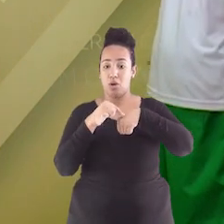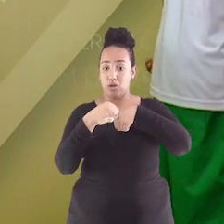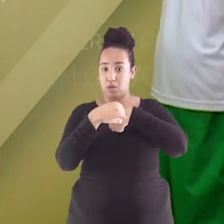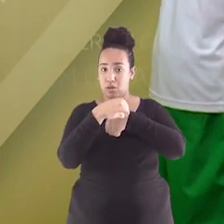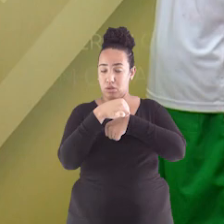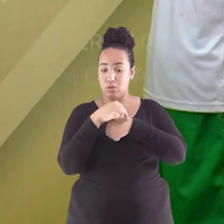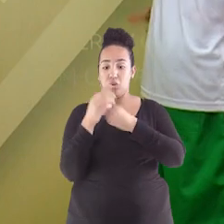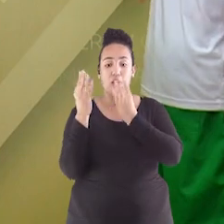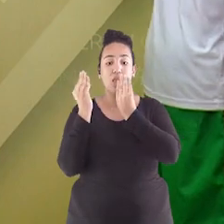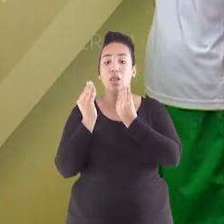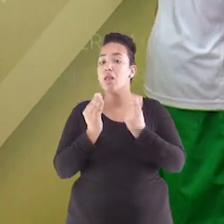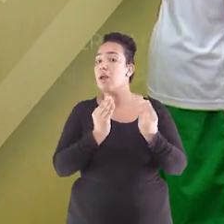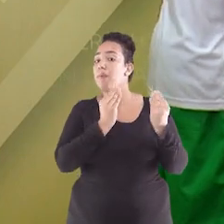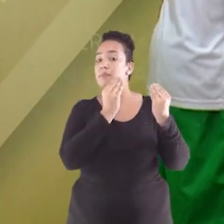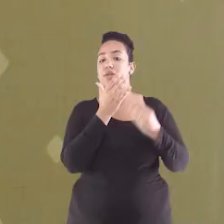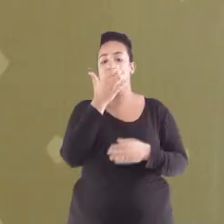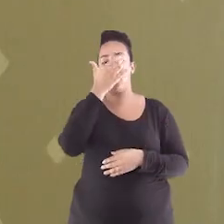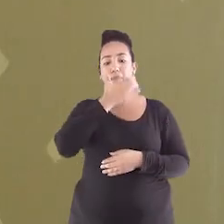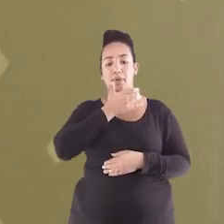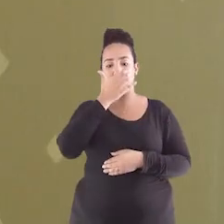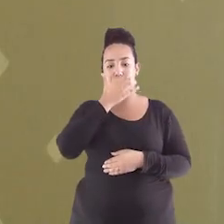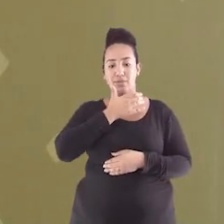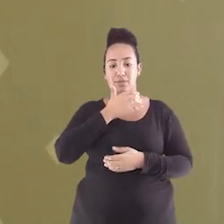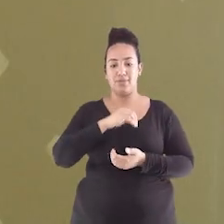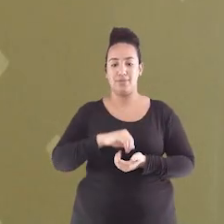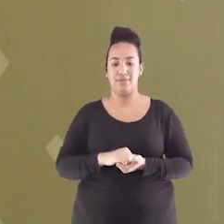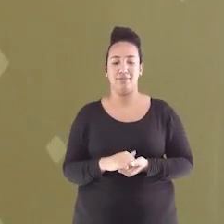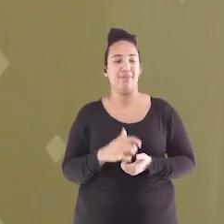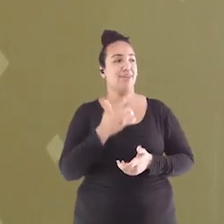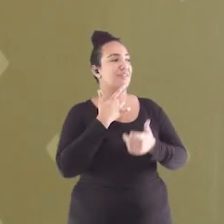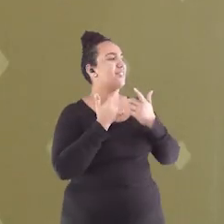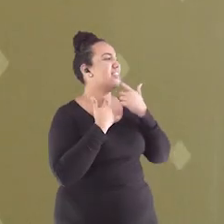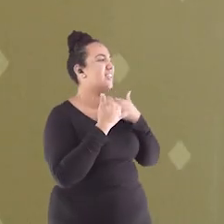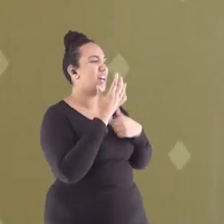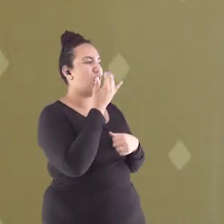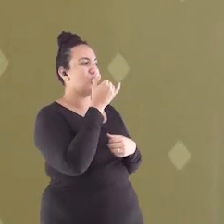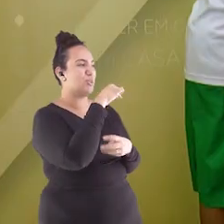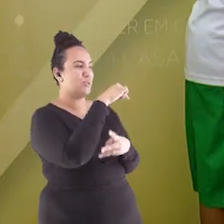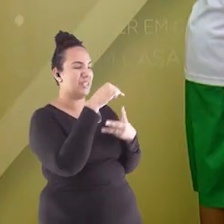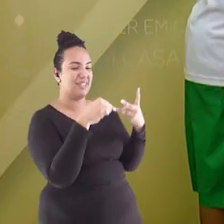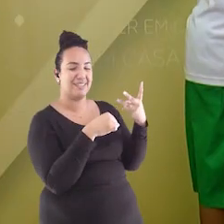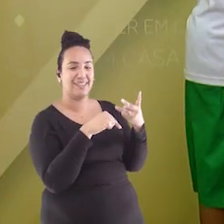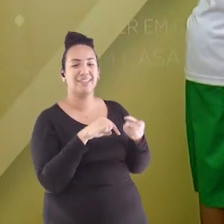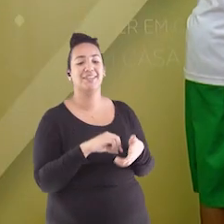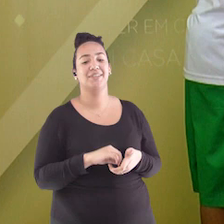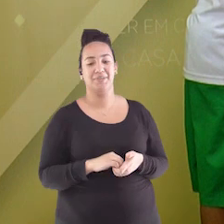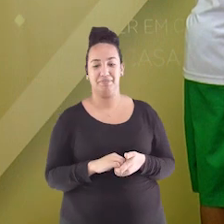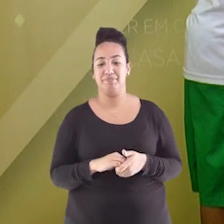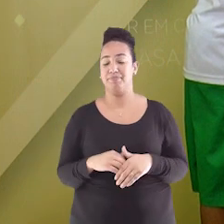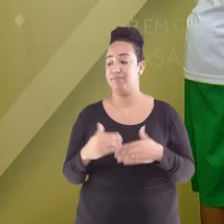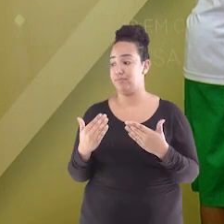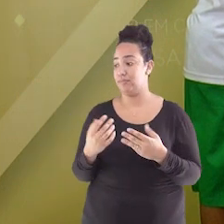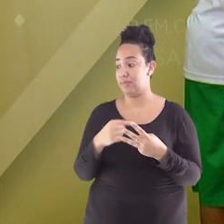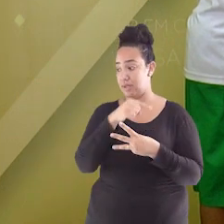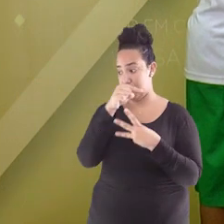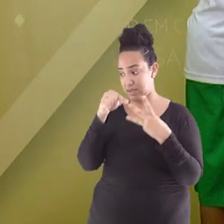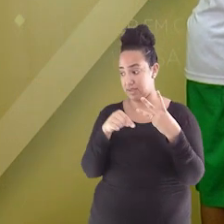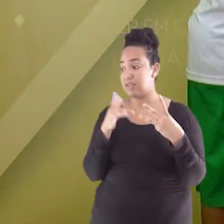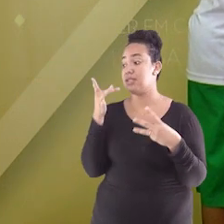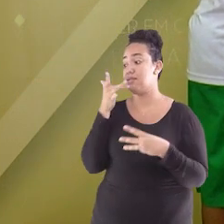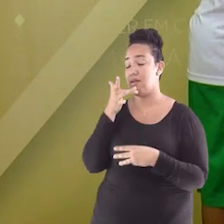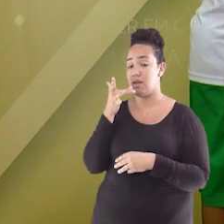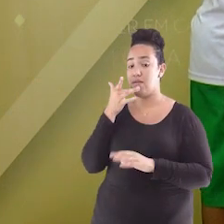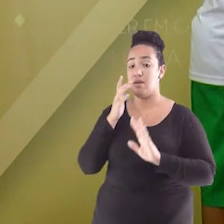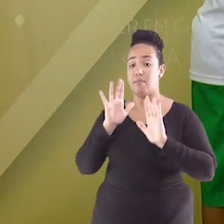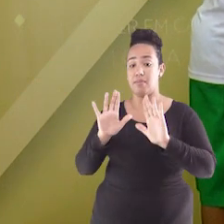a melancia e a maçã. Dá vontade de comer as três. Ah, é, né? Bom, todas as três são gostosas. Isso.